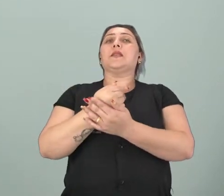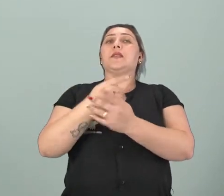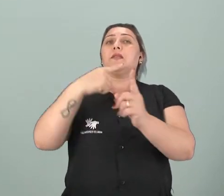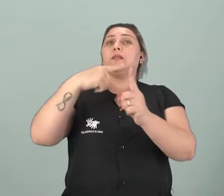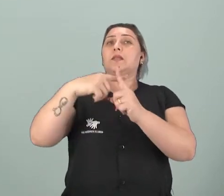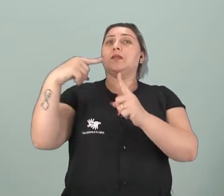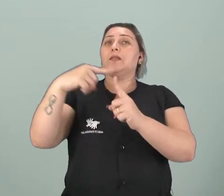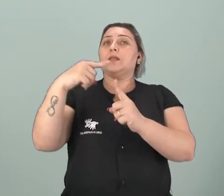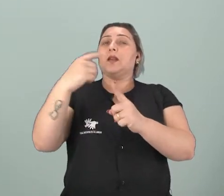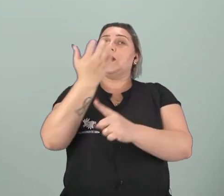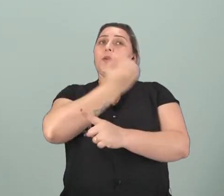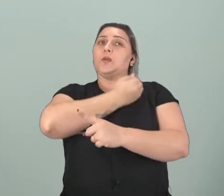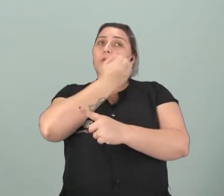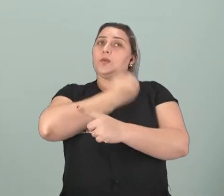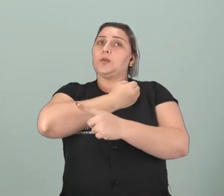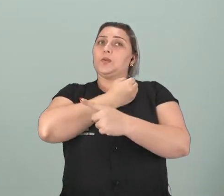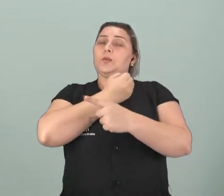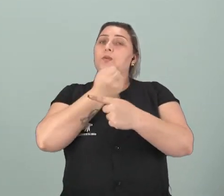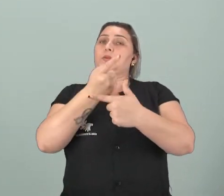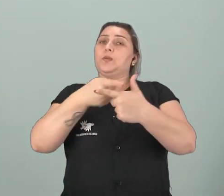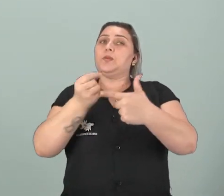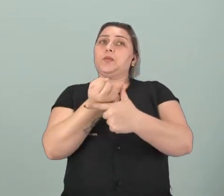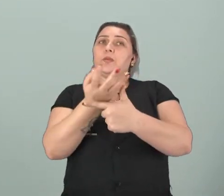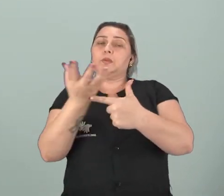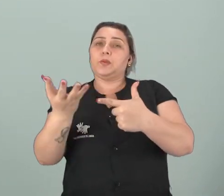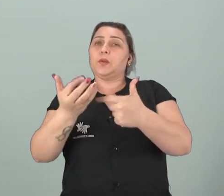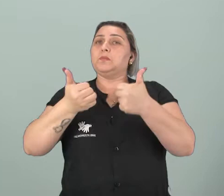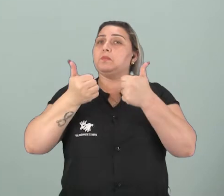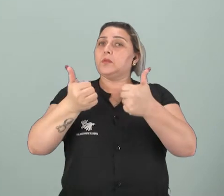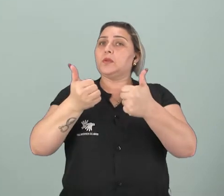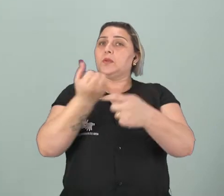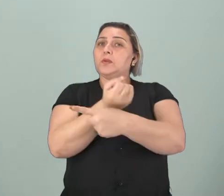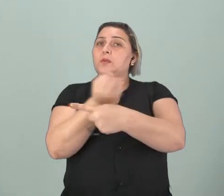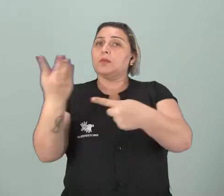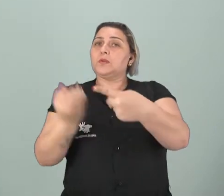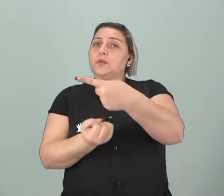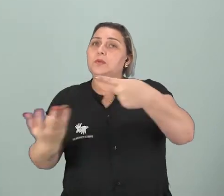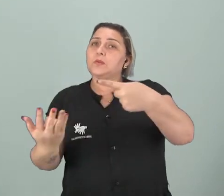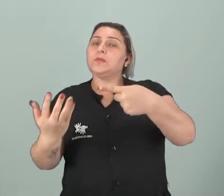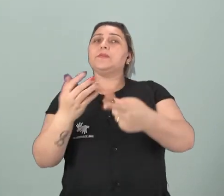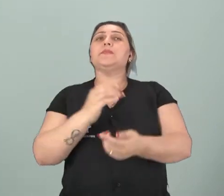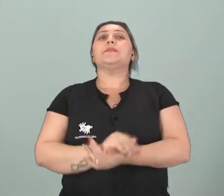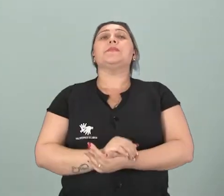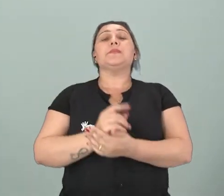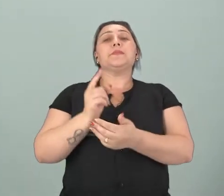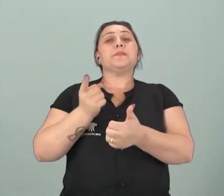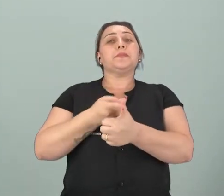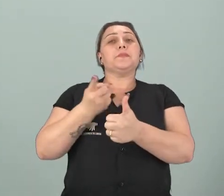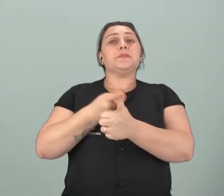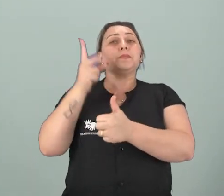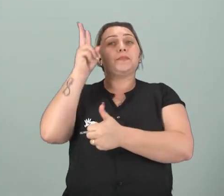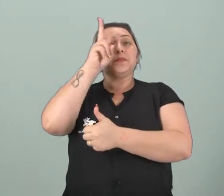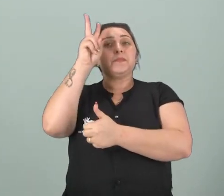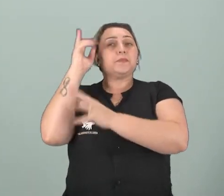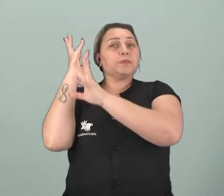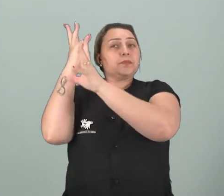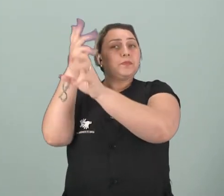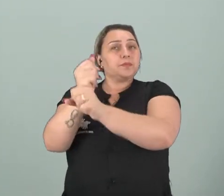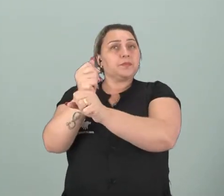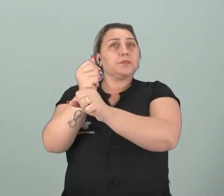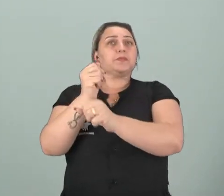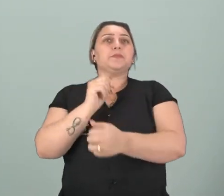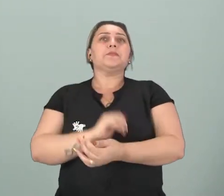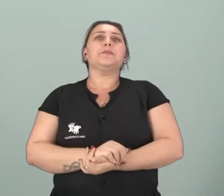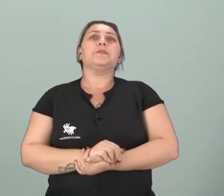com números racionais positivos na forma fracionária. Acompanhe comigo. Vamos primeiro relembrar algumas ideias relacionadas às